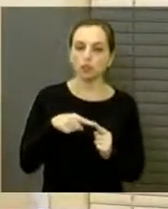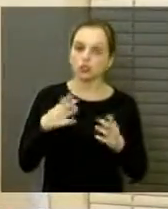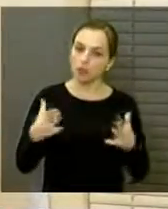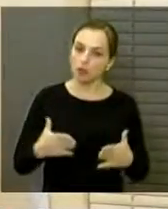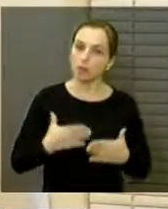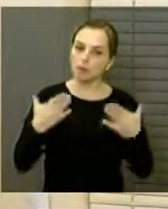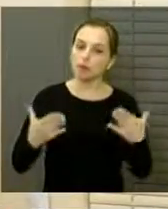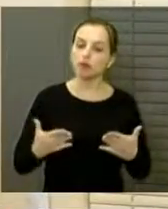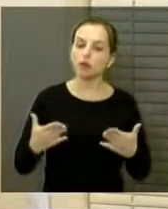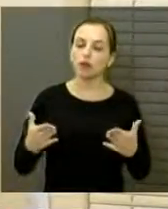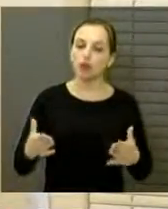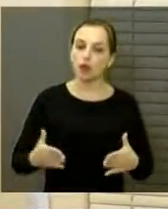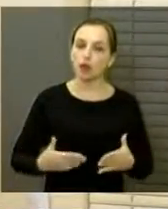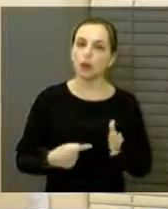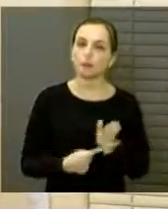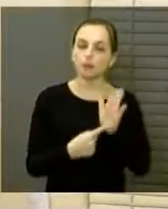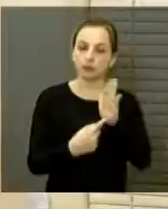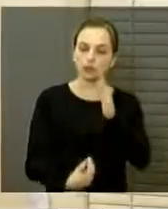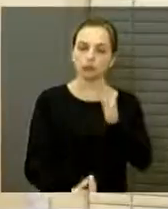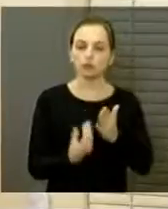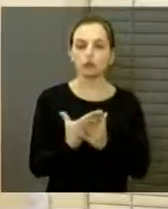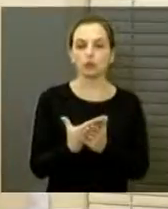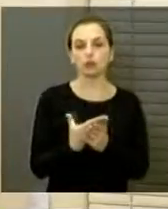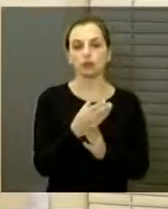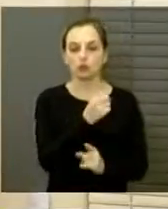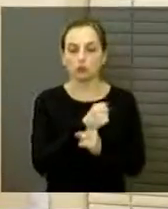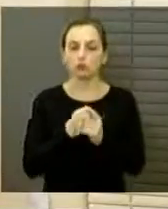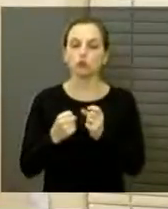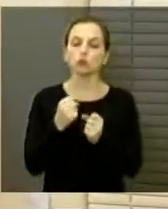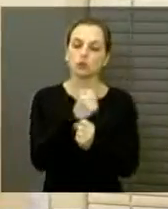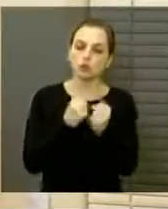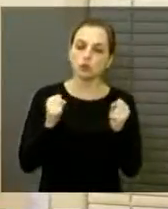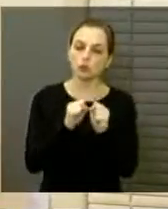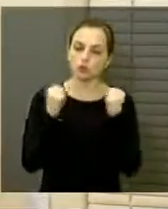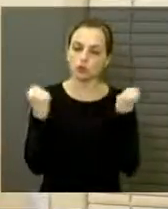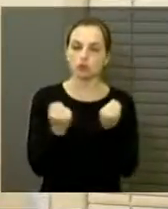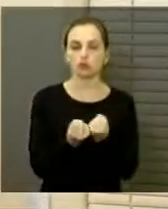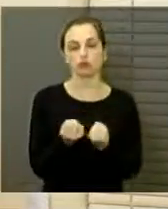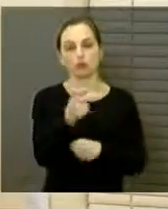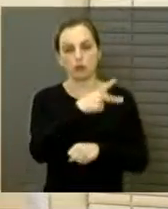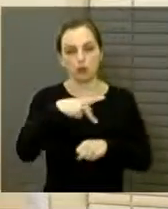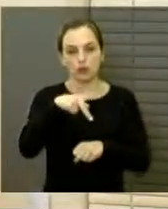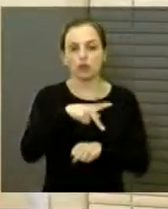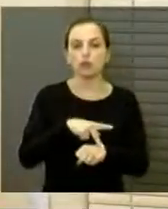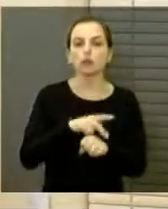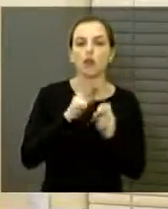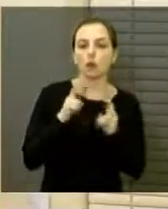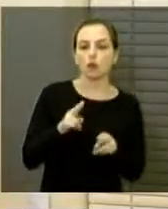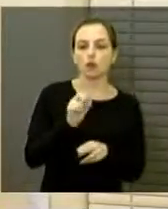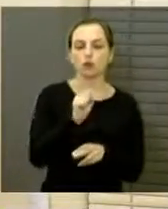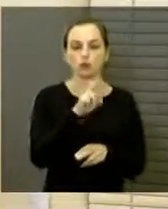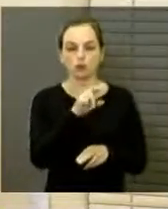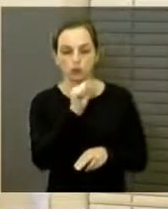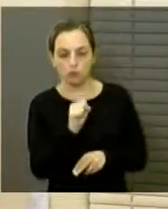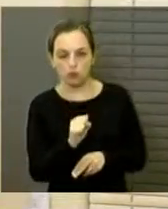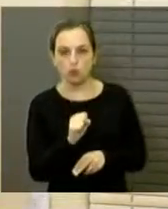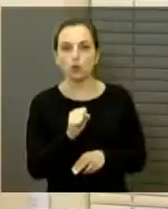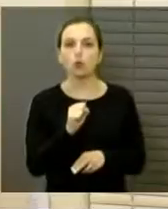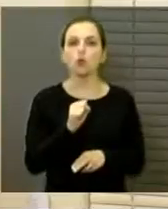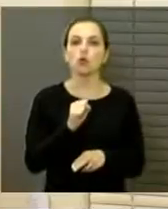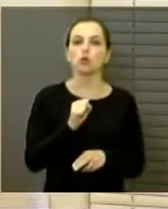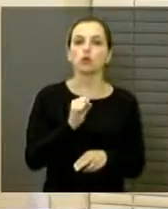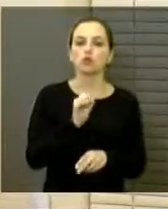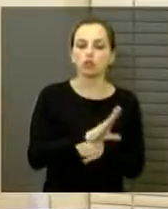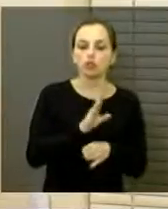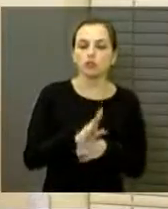nacional que funcionasse muito parecido como funciona o SUS, como funciona a política de assistência social, com o modelo tripartite